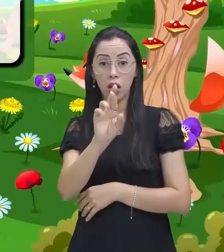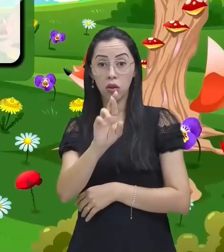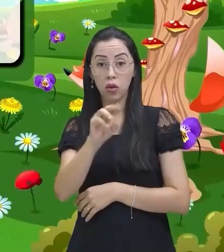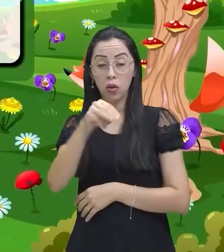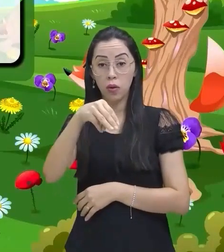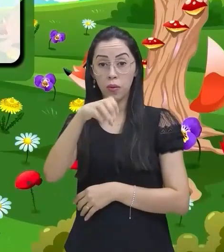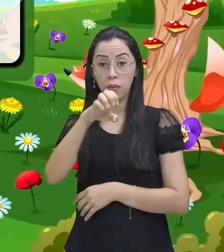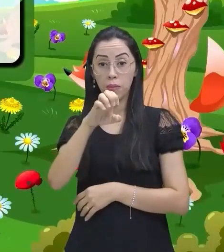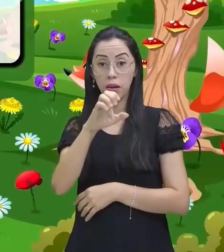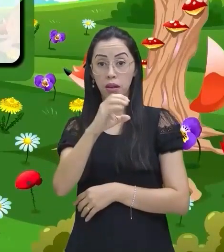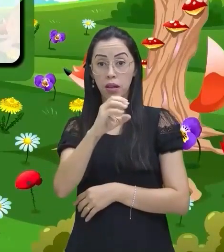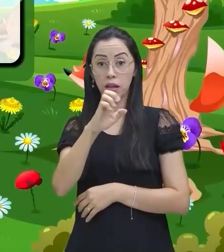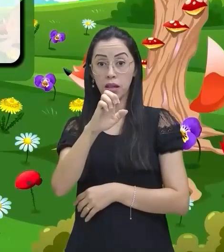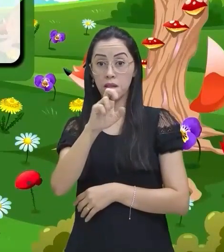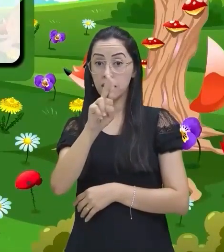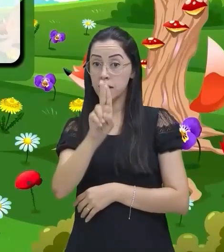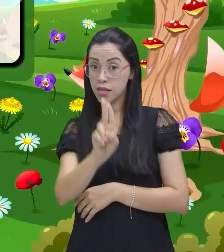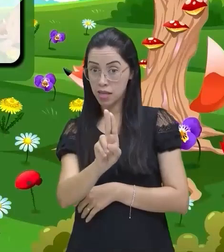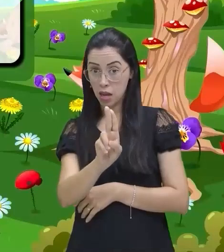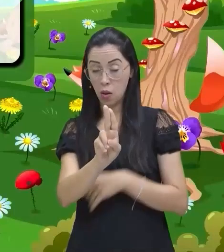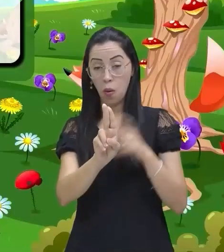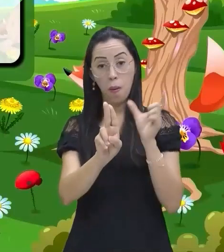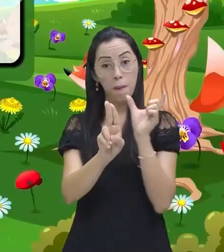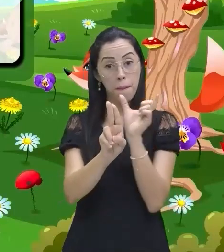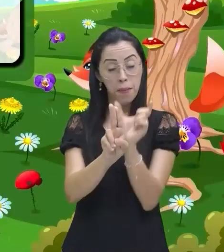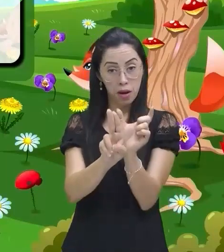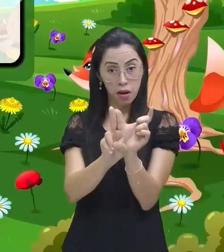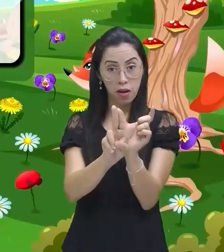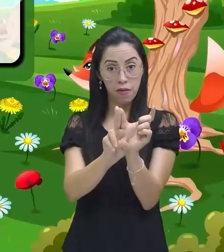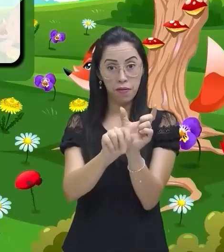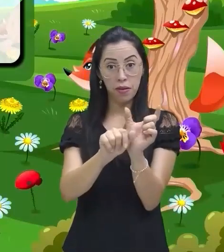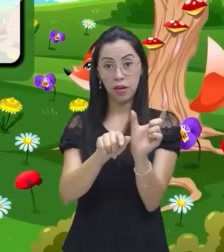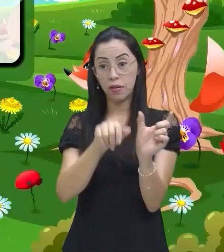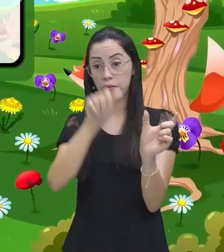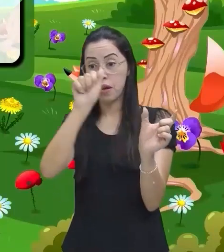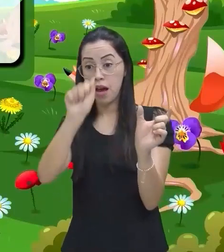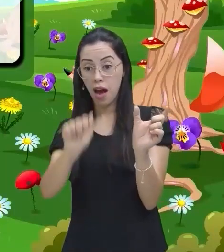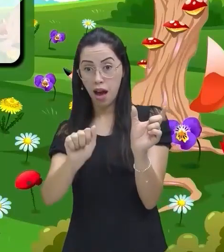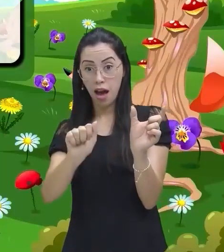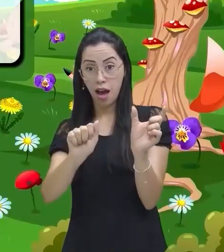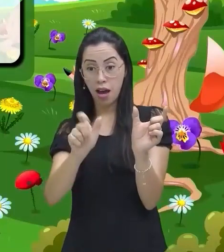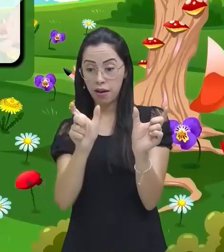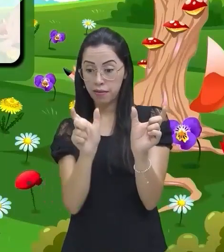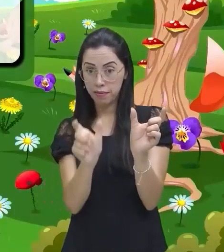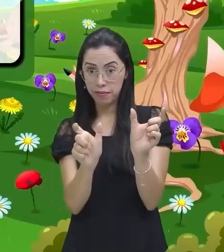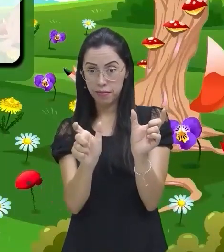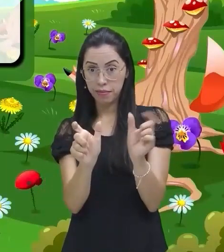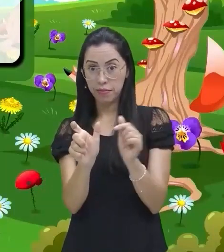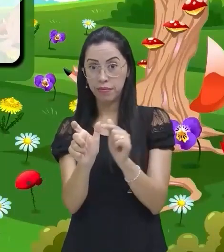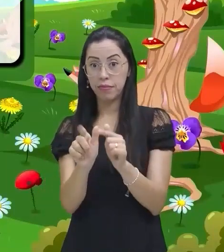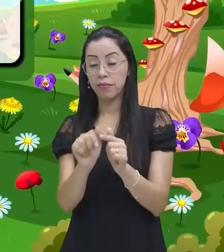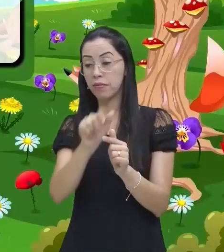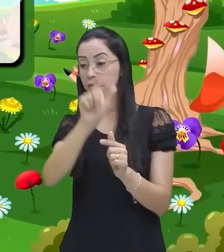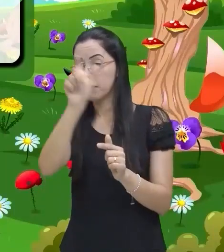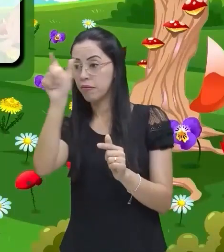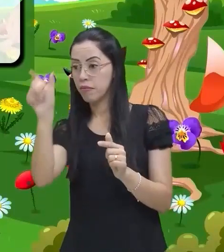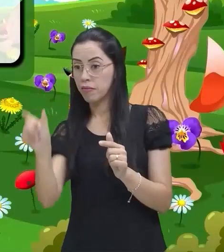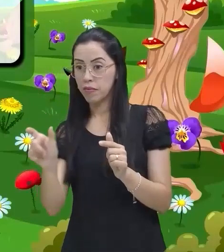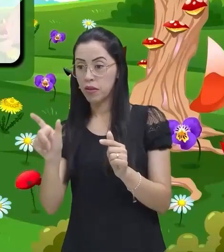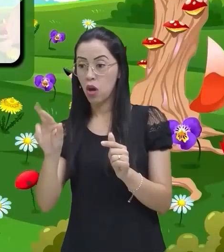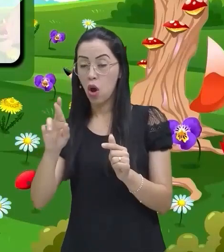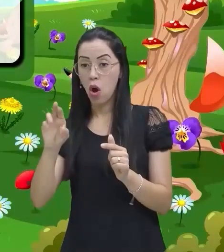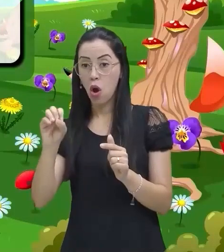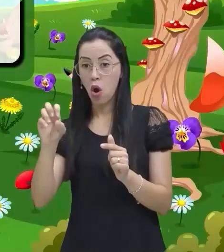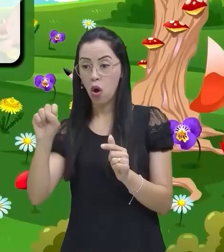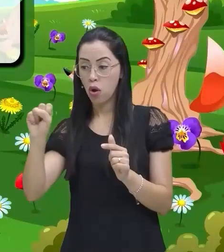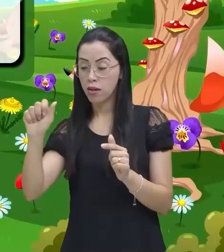Repetindo comigo, adormeceu a rosa assim. Você também